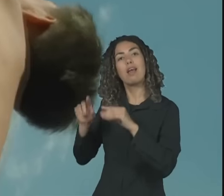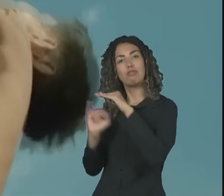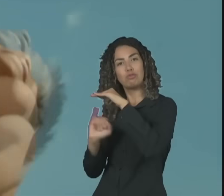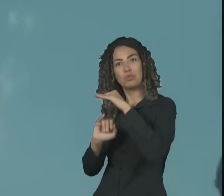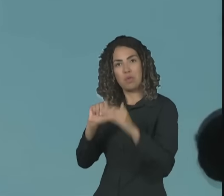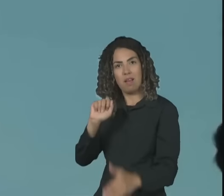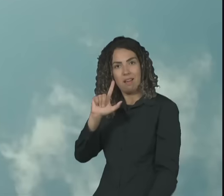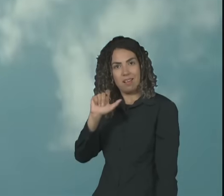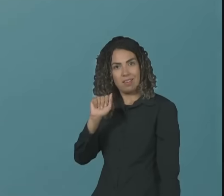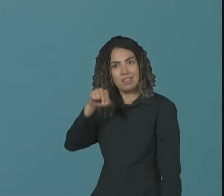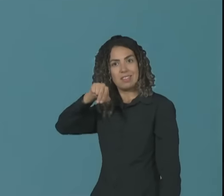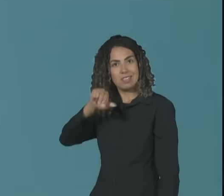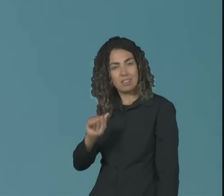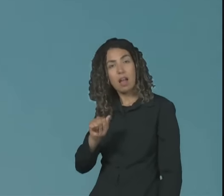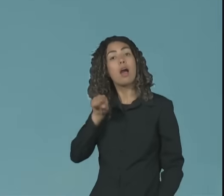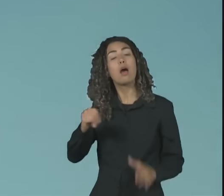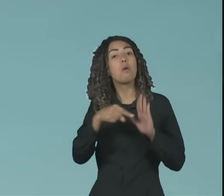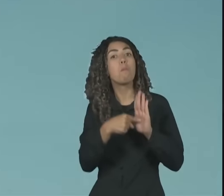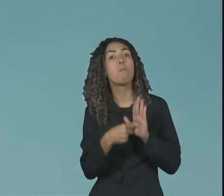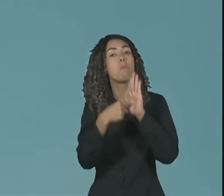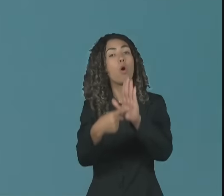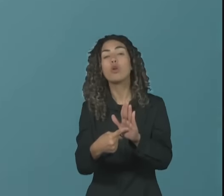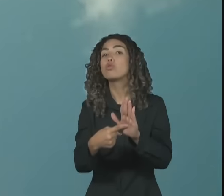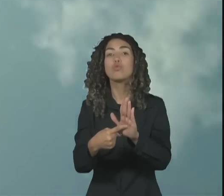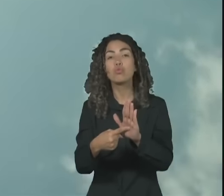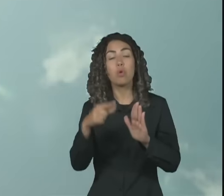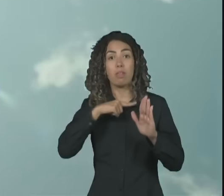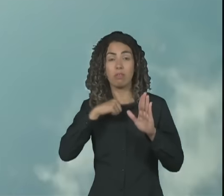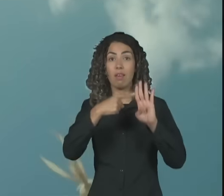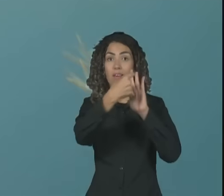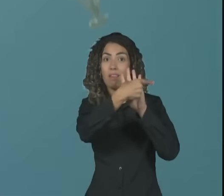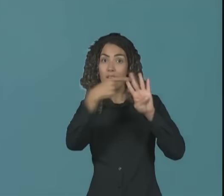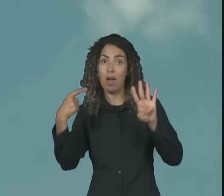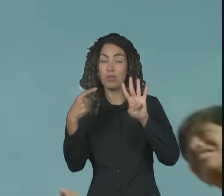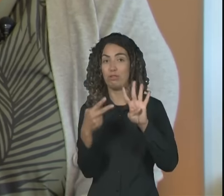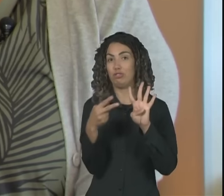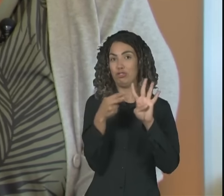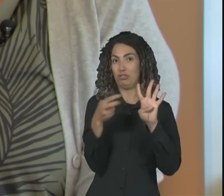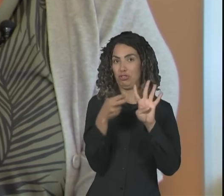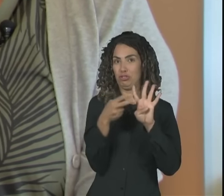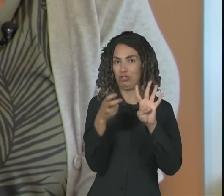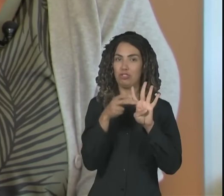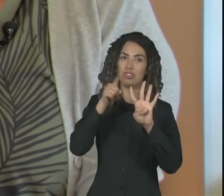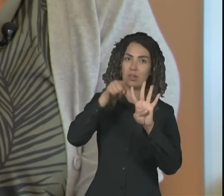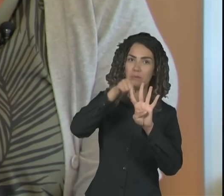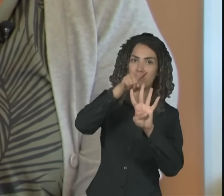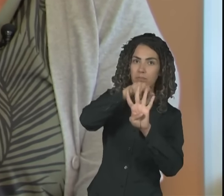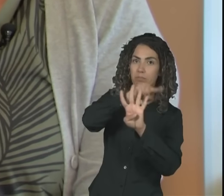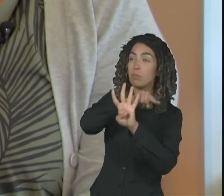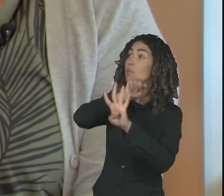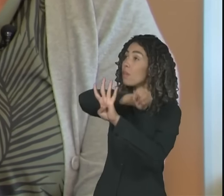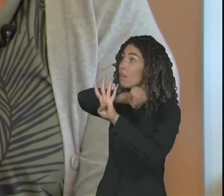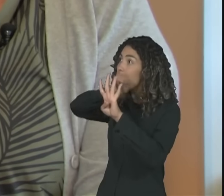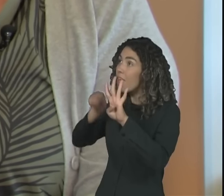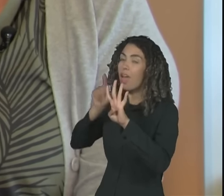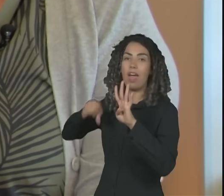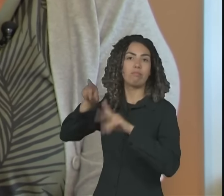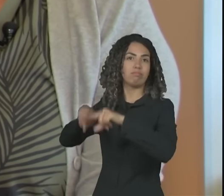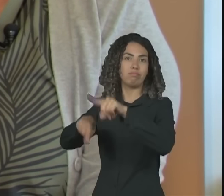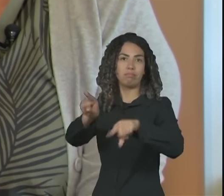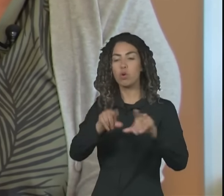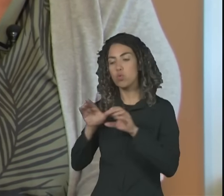Alana, registra a infância indígena em 4 povos originários. cada um numa região bem diferenciada,